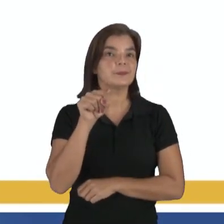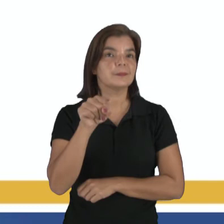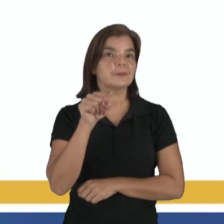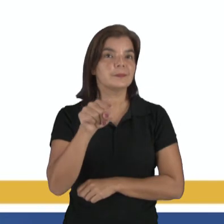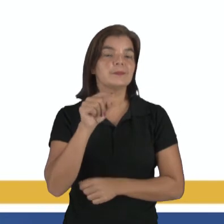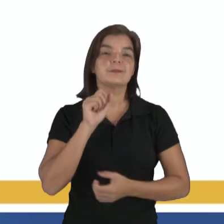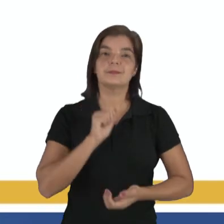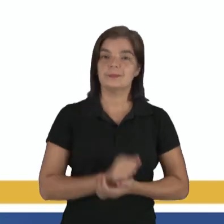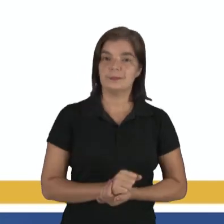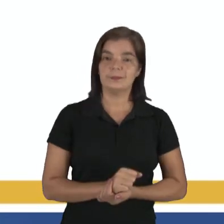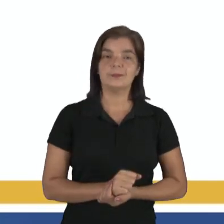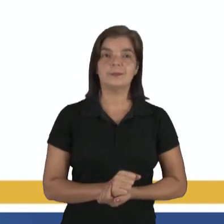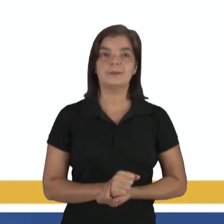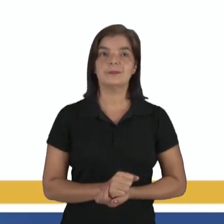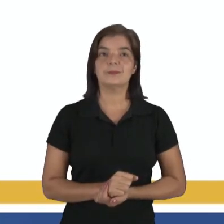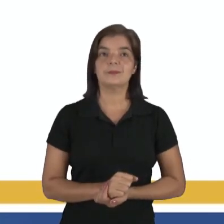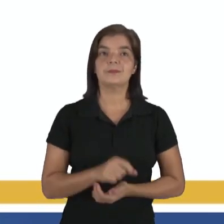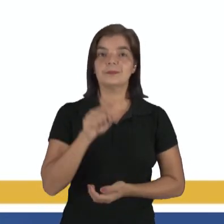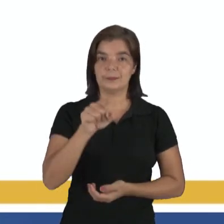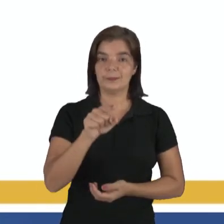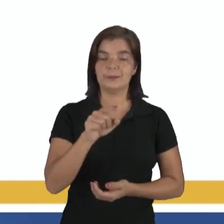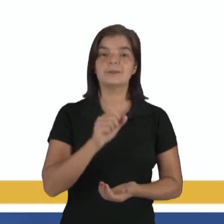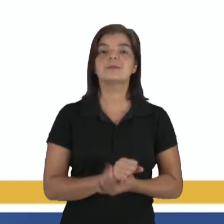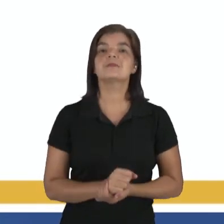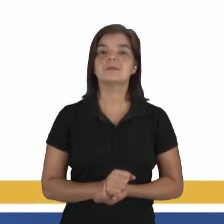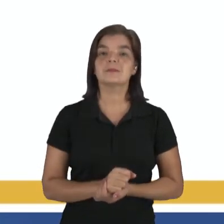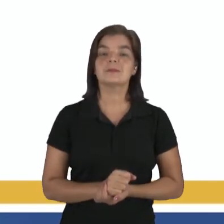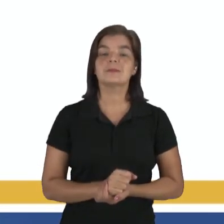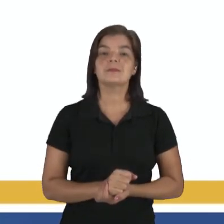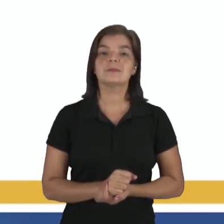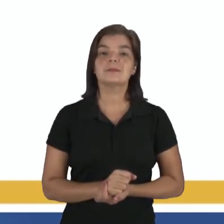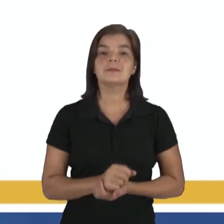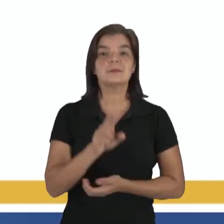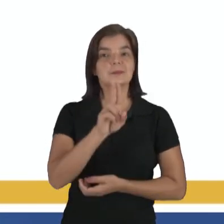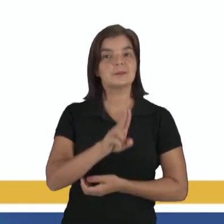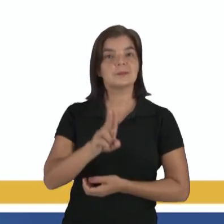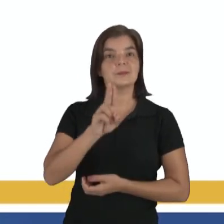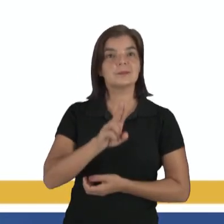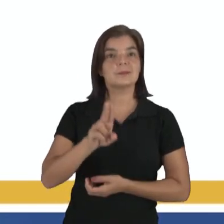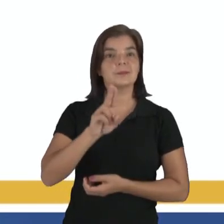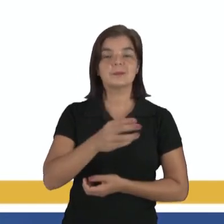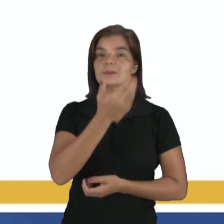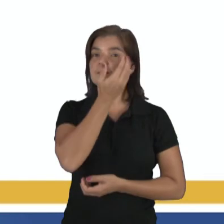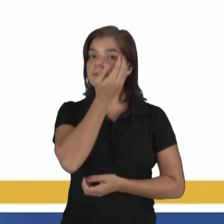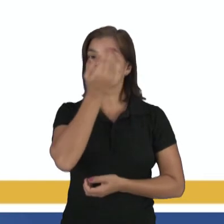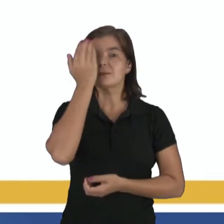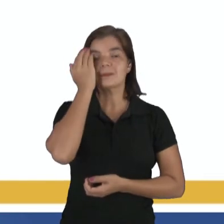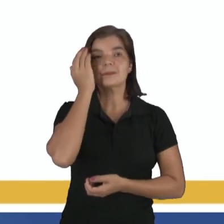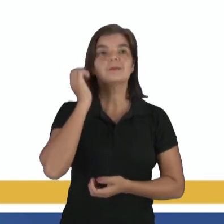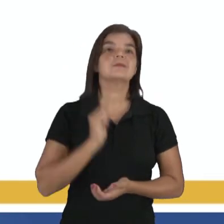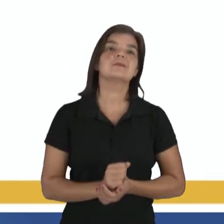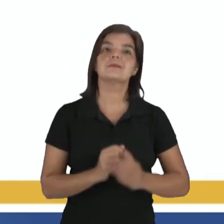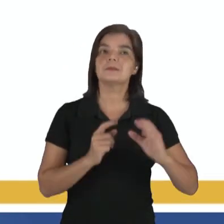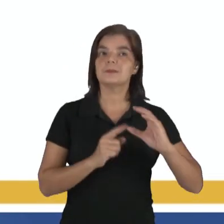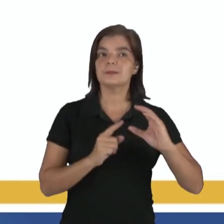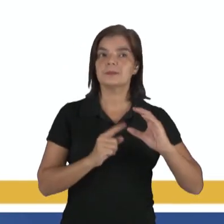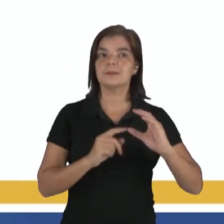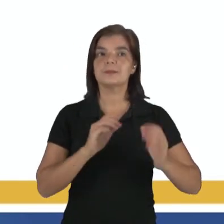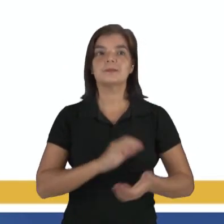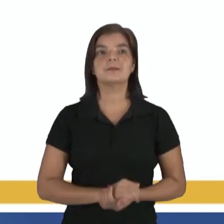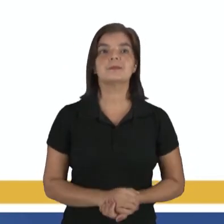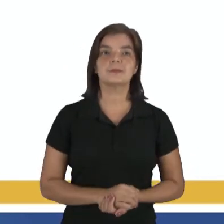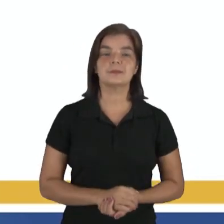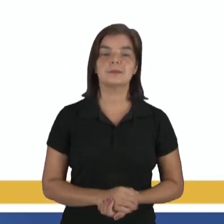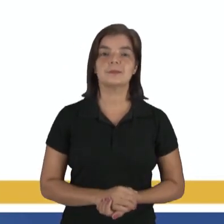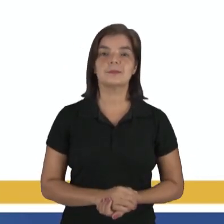are using a face mask. Você está usando uma máscara. E na letra C,